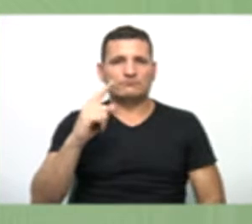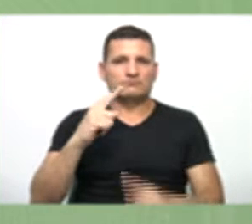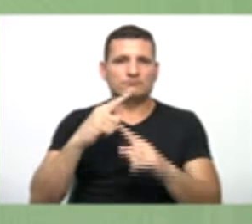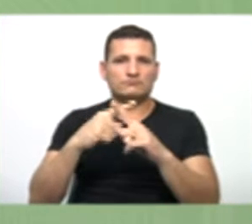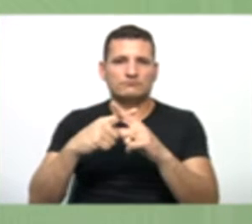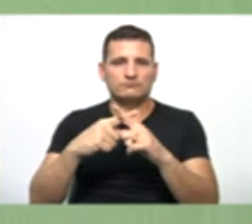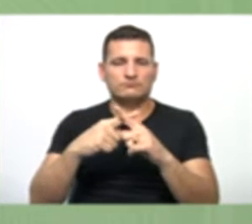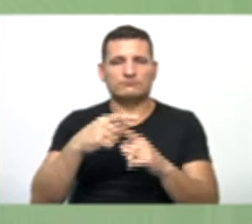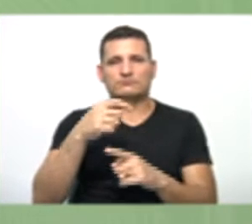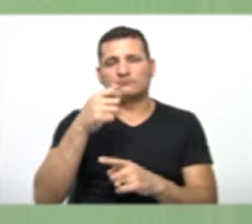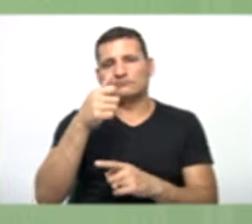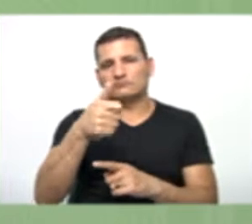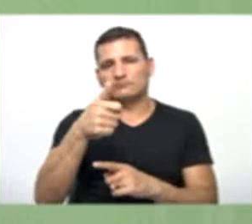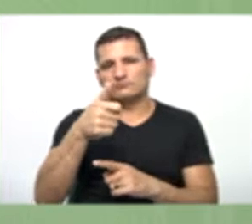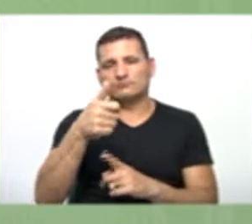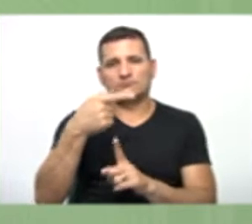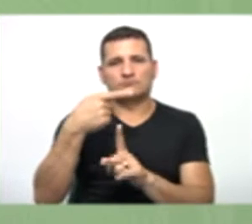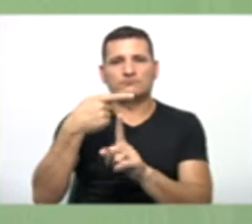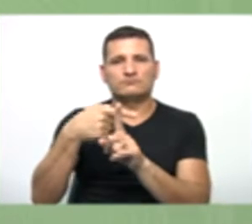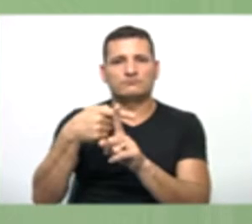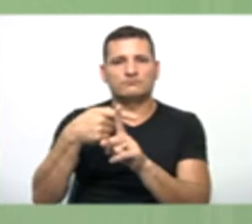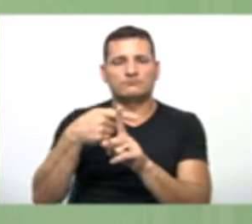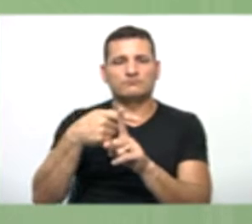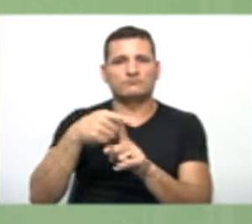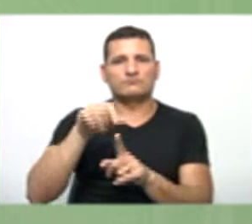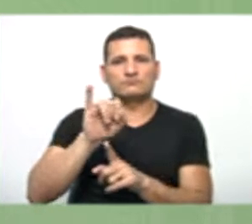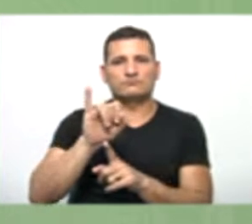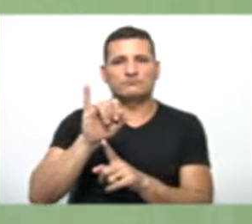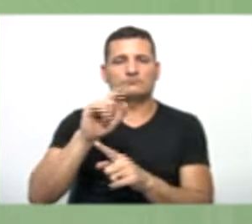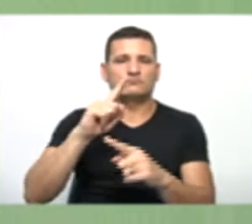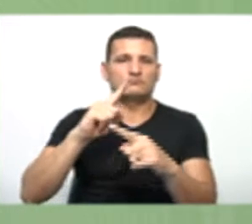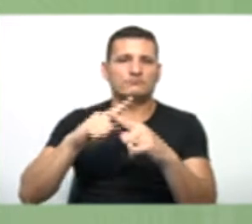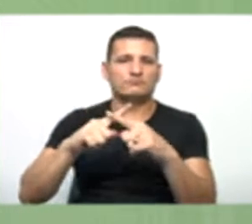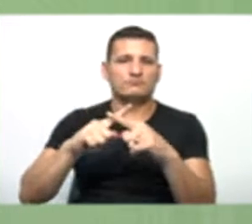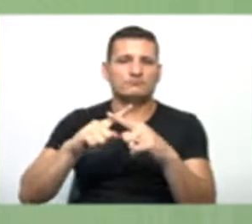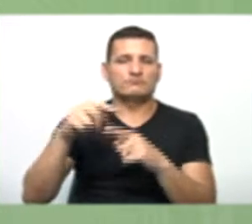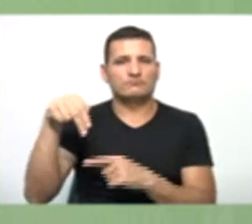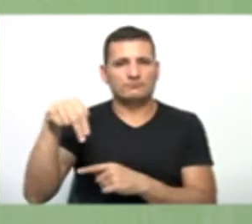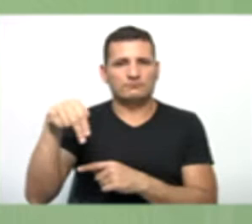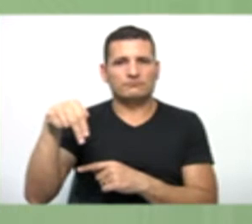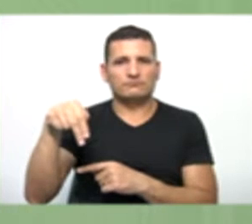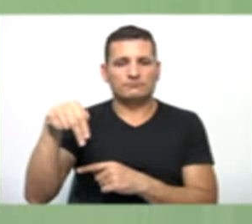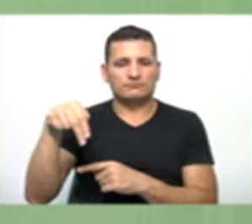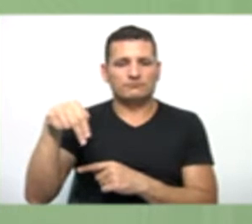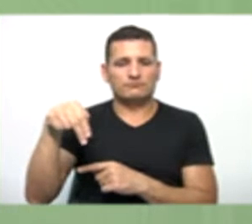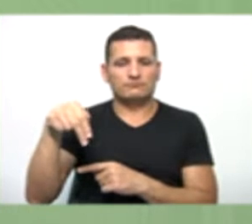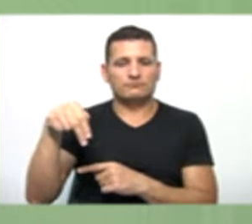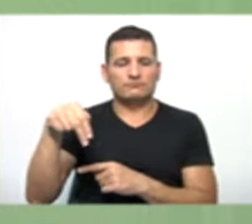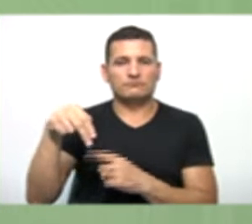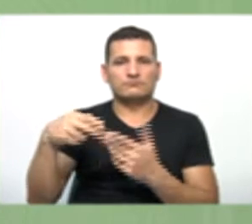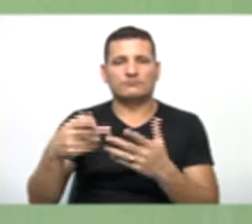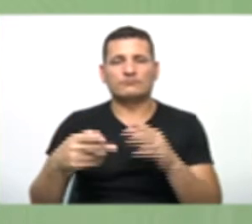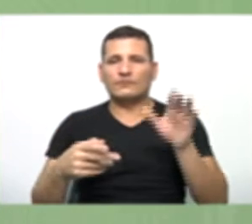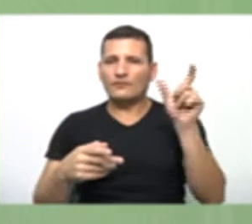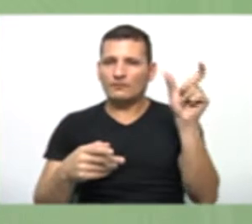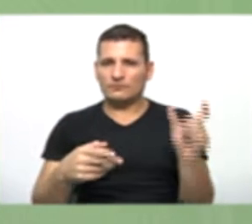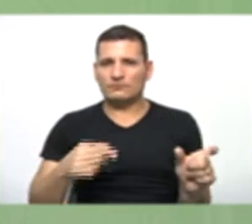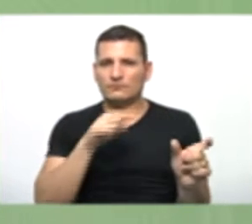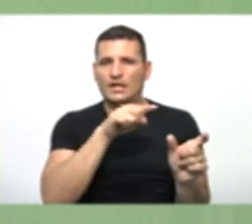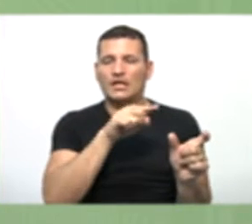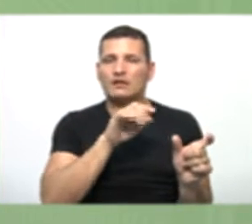1 mais I vezes N. Olha que simples. O que nós vamos fazer? Cada informação no